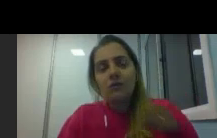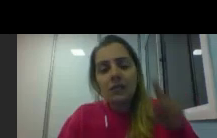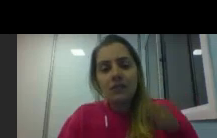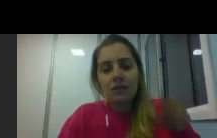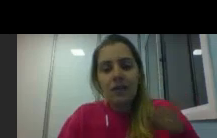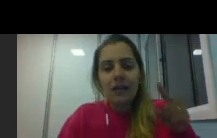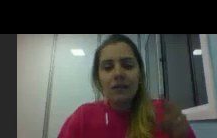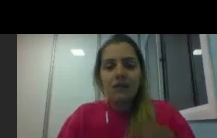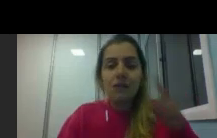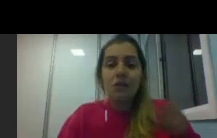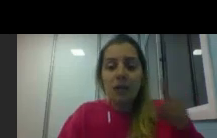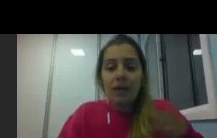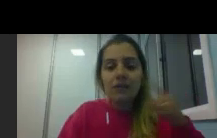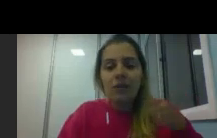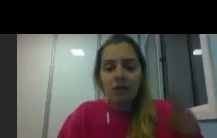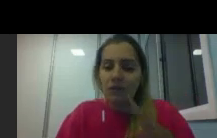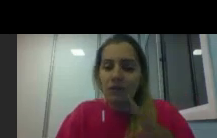ficam circundando, né?